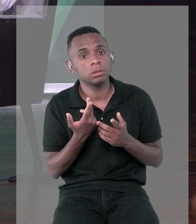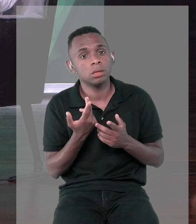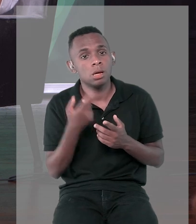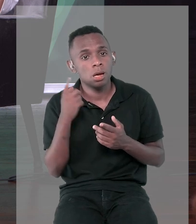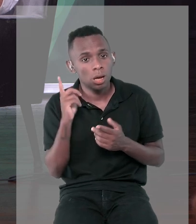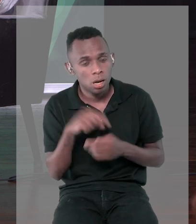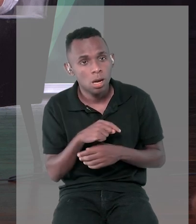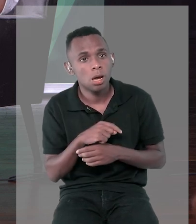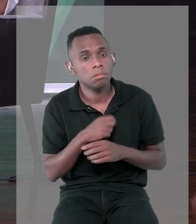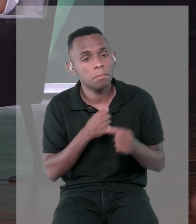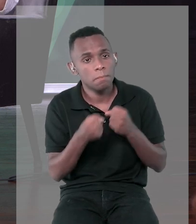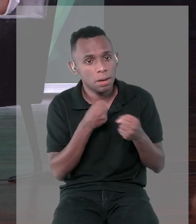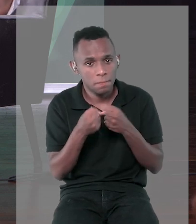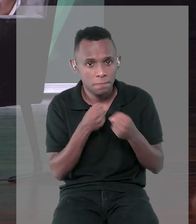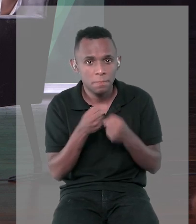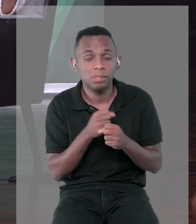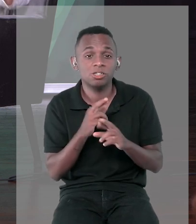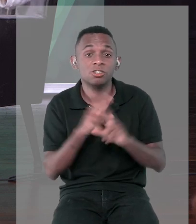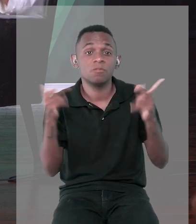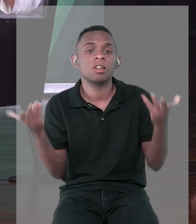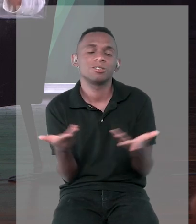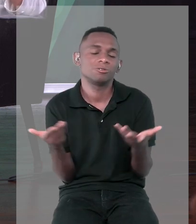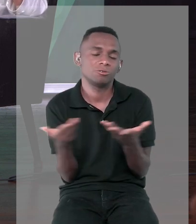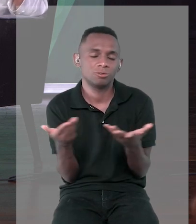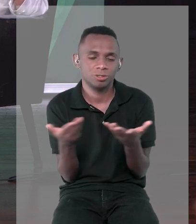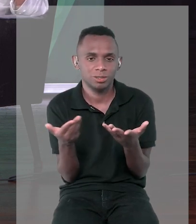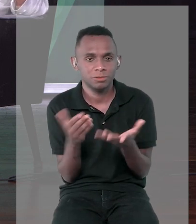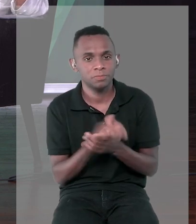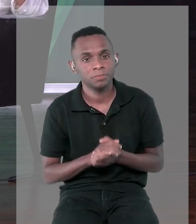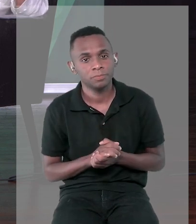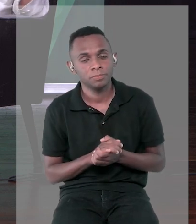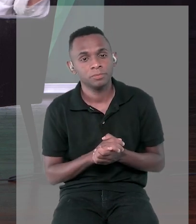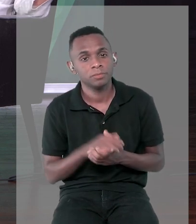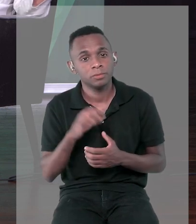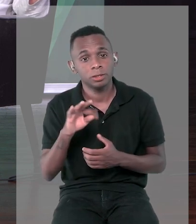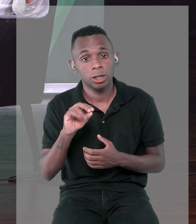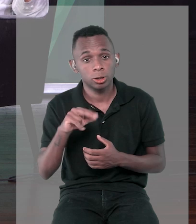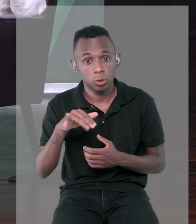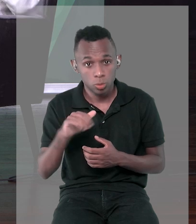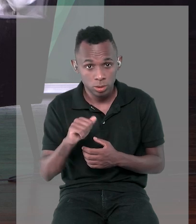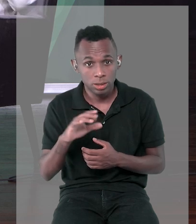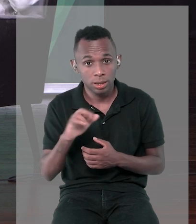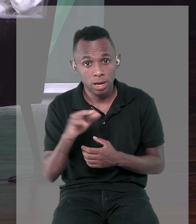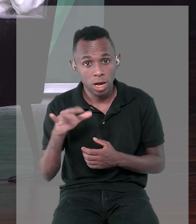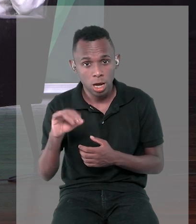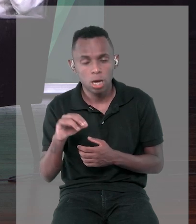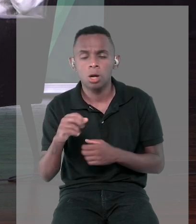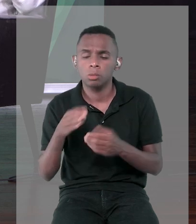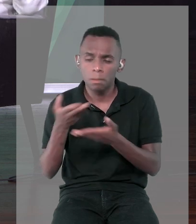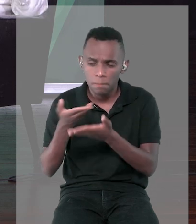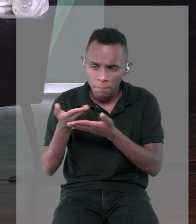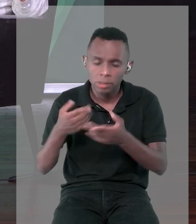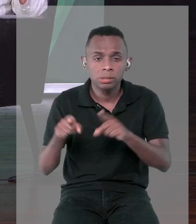que foram entrevistados nessa é muito diferente de hoje. A Tônia Carreiro, por exemplo, foi entrevistada também por